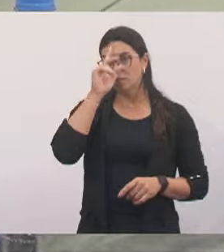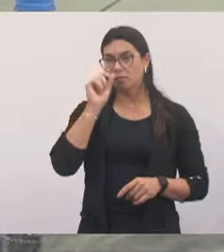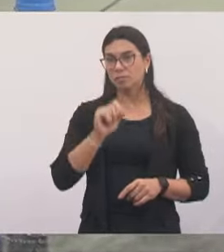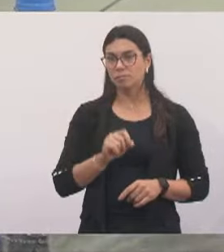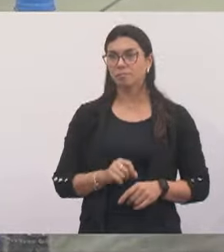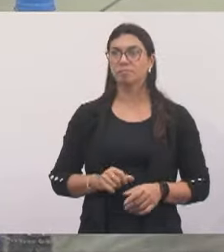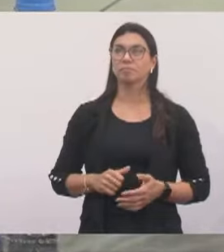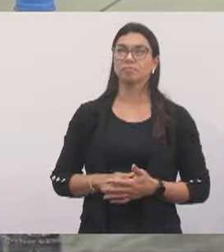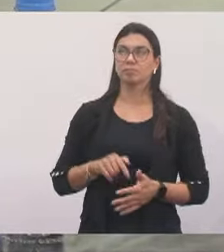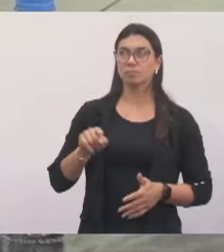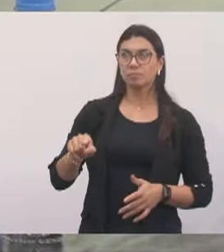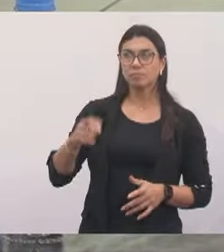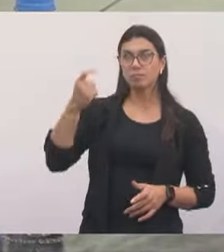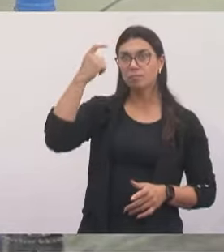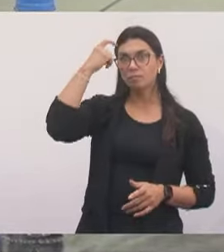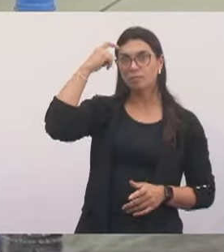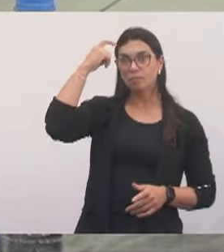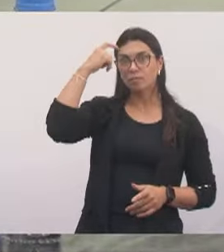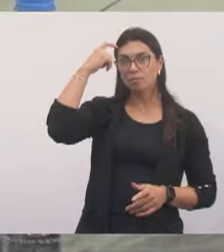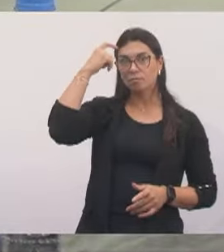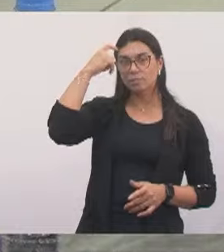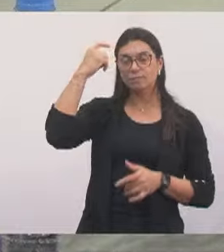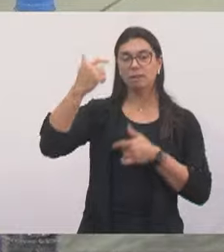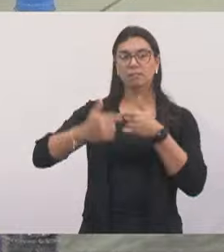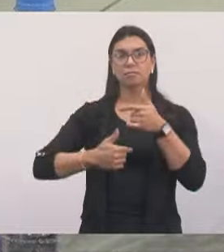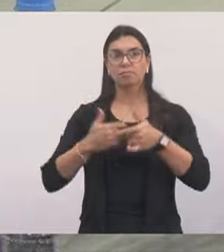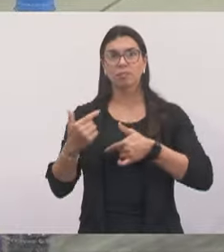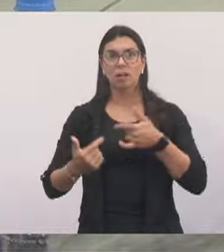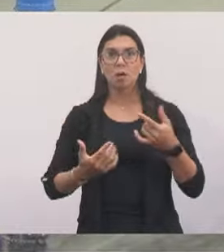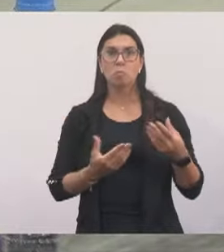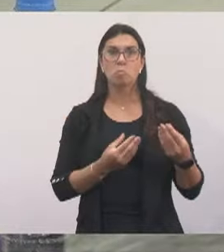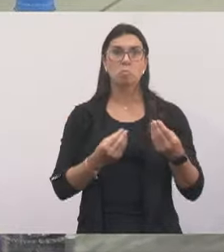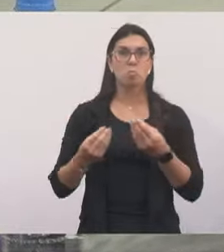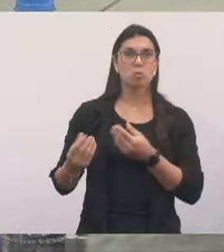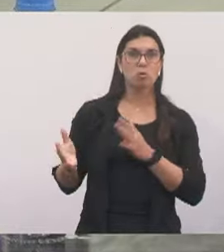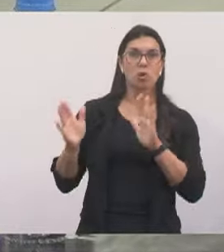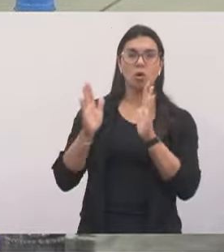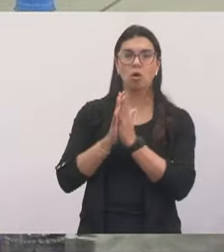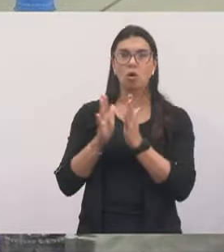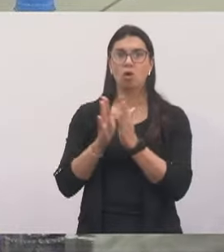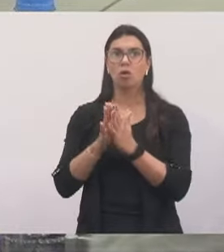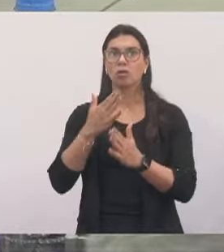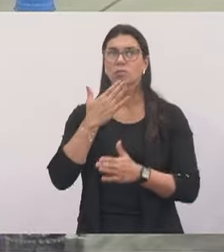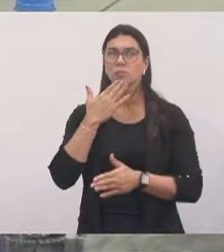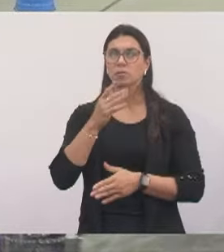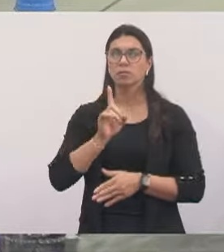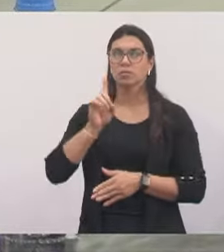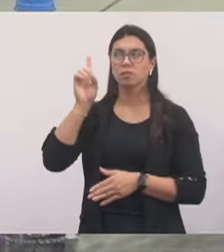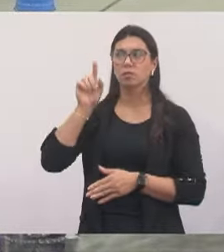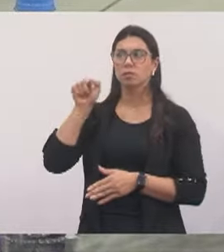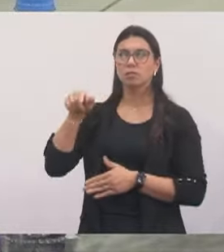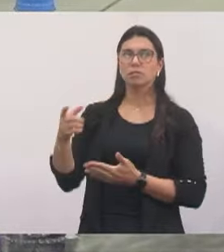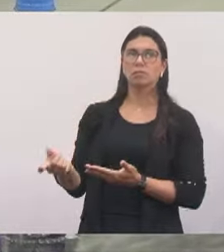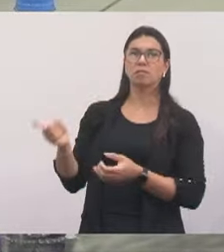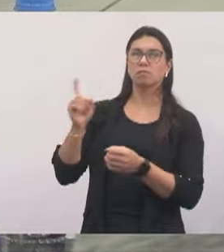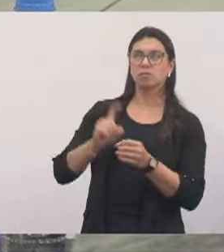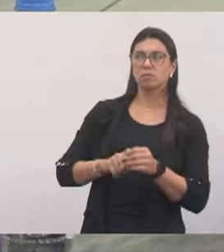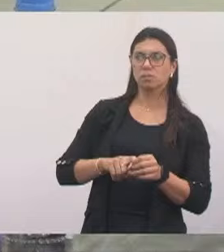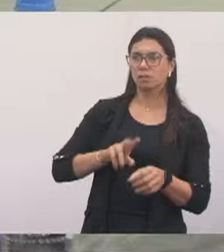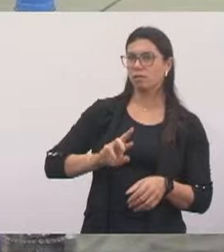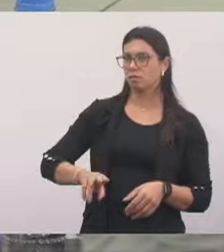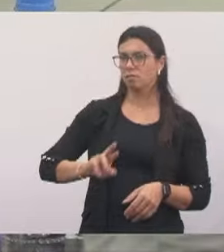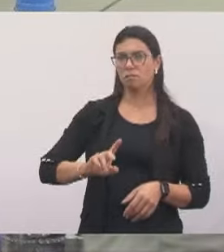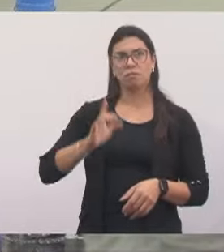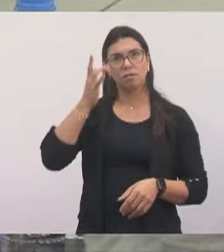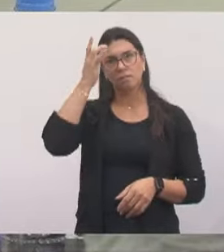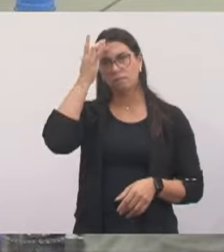é pensar na próxima, trabalhar muito, rezar e pedir a Deus para você voltar de volta, porque não é fácil voltar para a